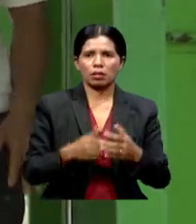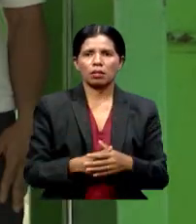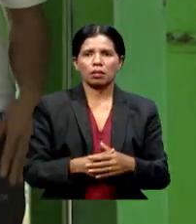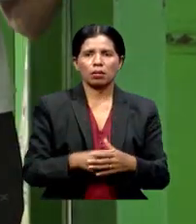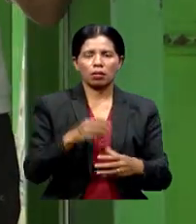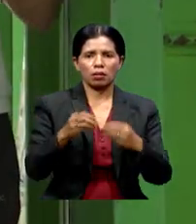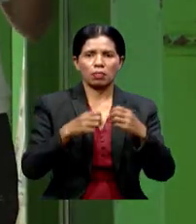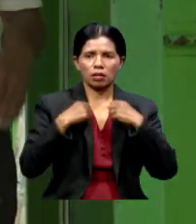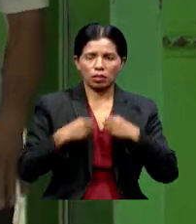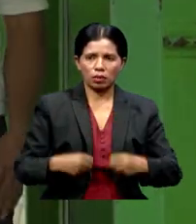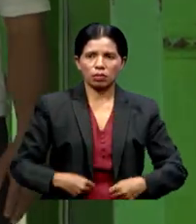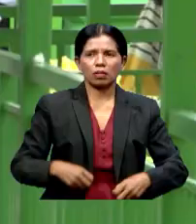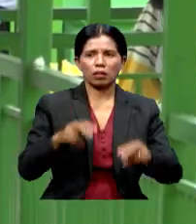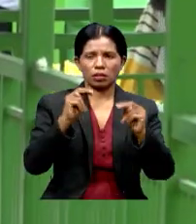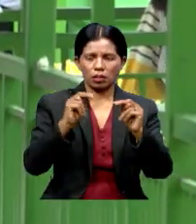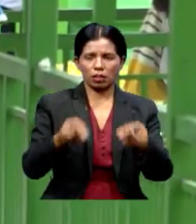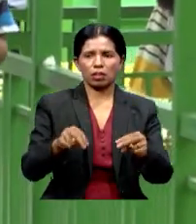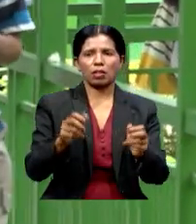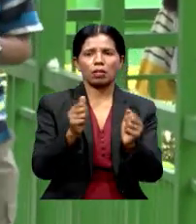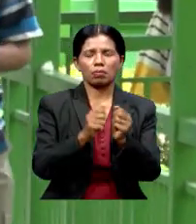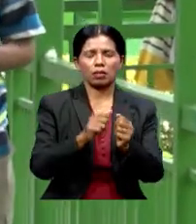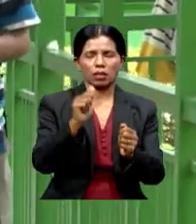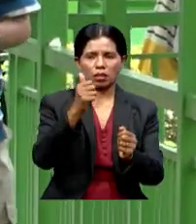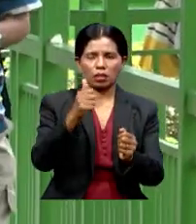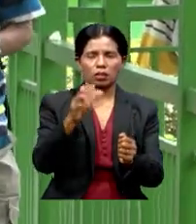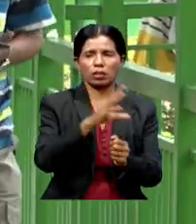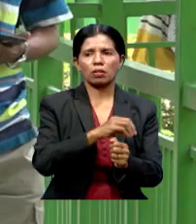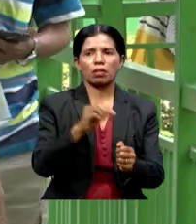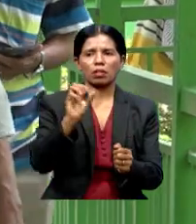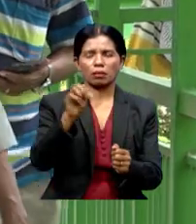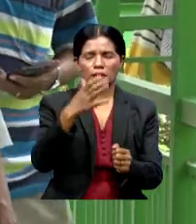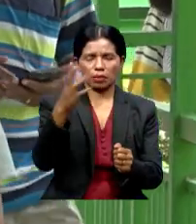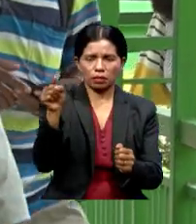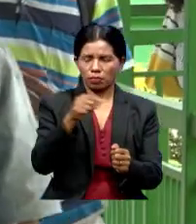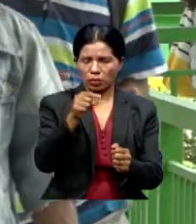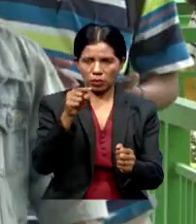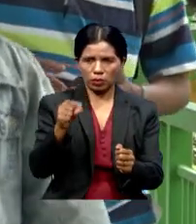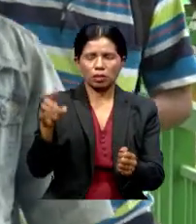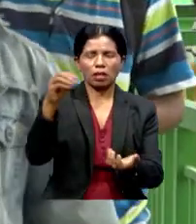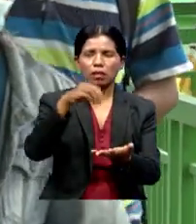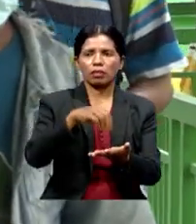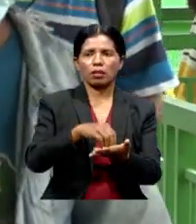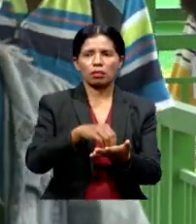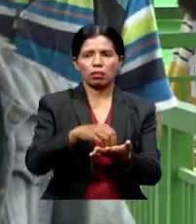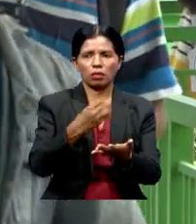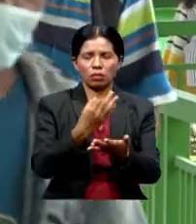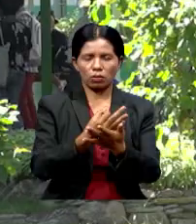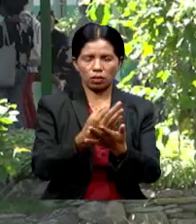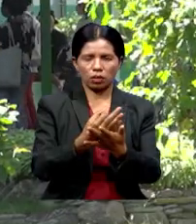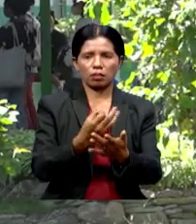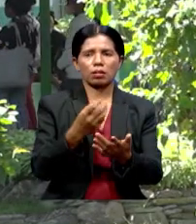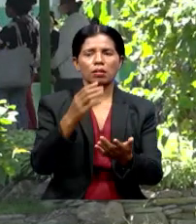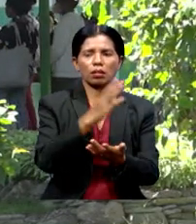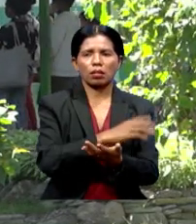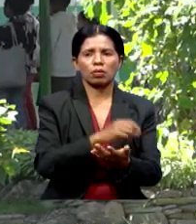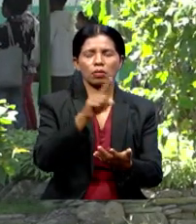saúde tem que ir entre 10% ou 15% para belemos aloca metade do cidadão né